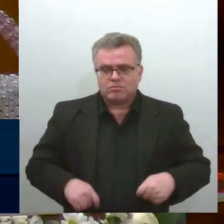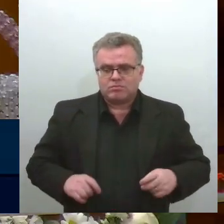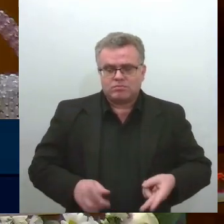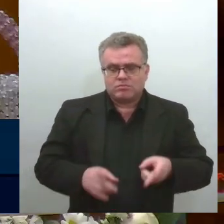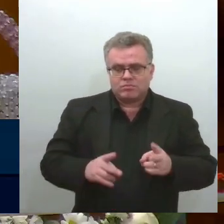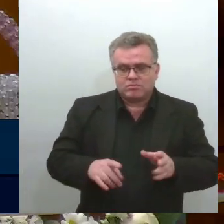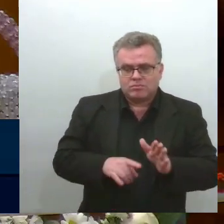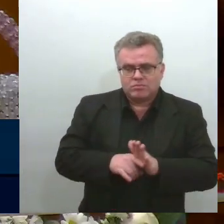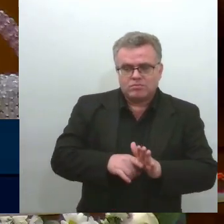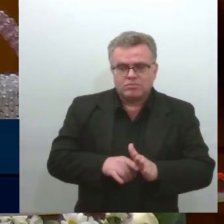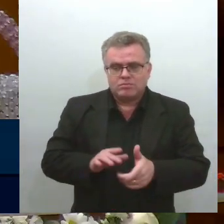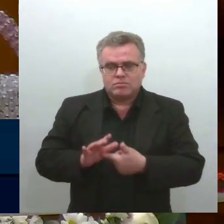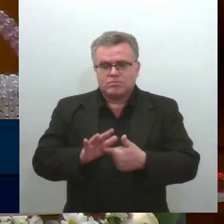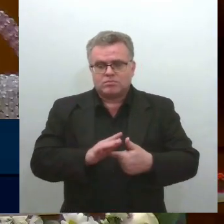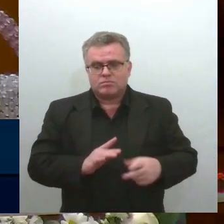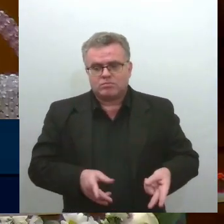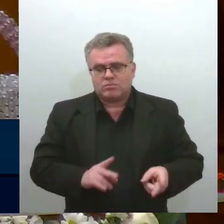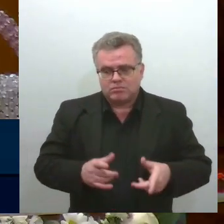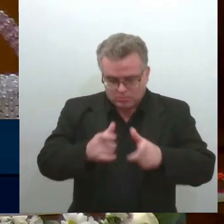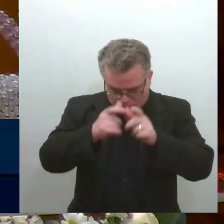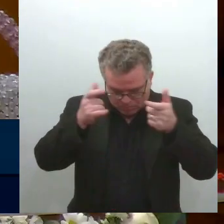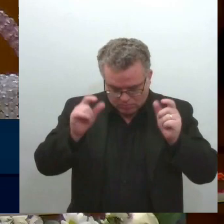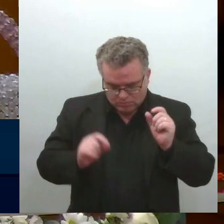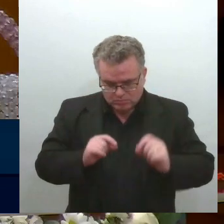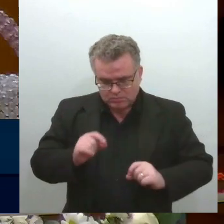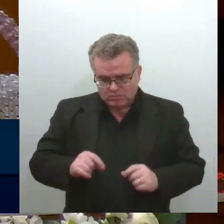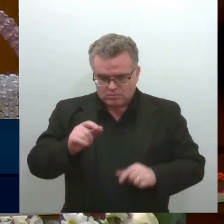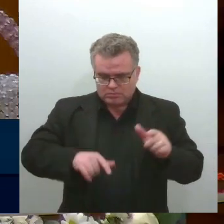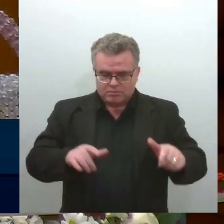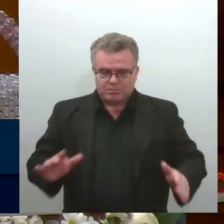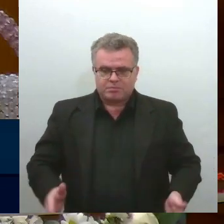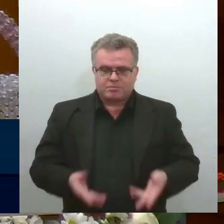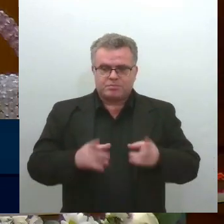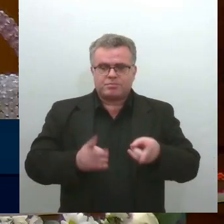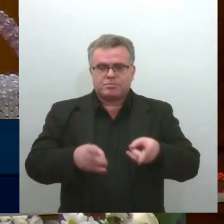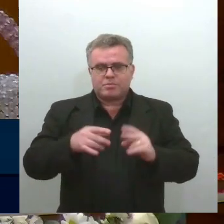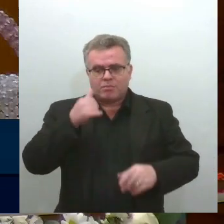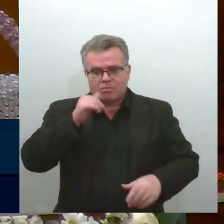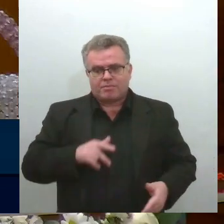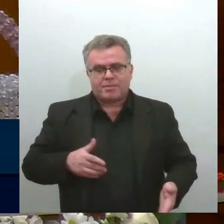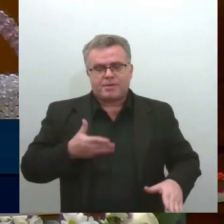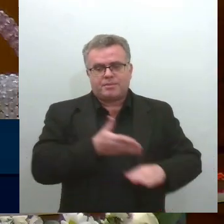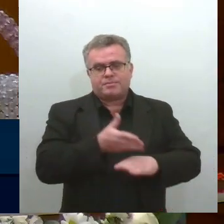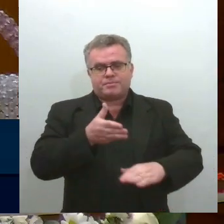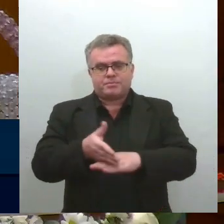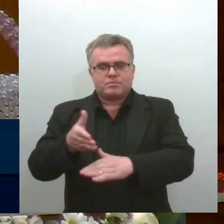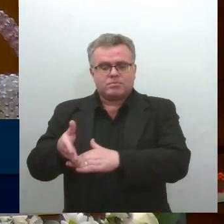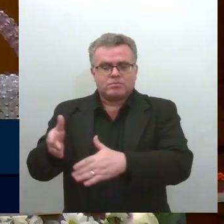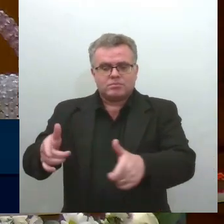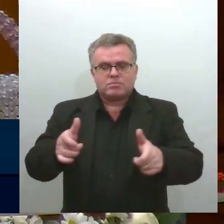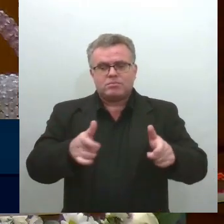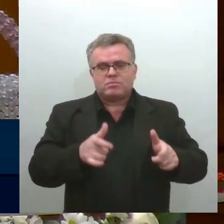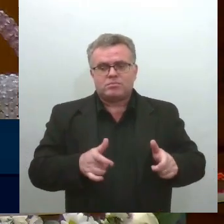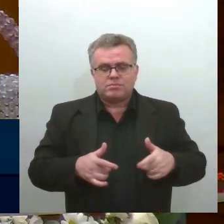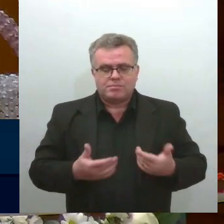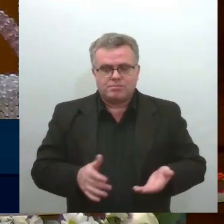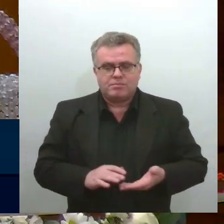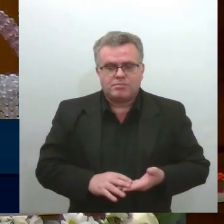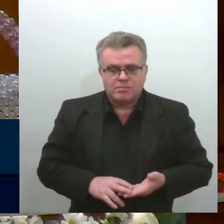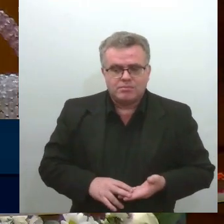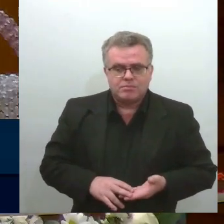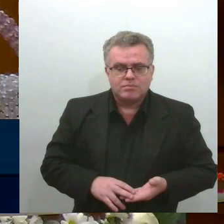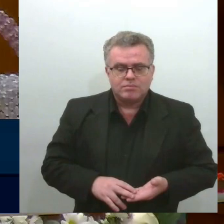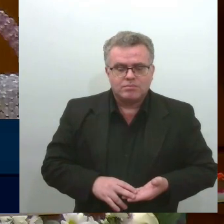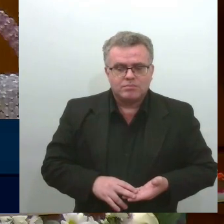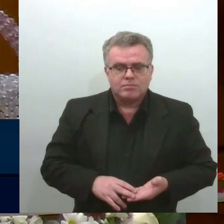intelectuais, incentivar mulheres a ocuparem espaços de poder. Seriam inúmeras histórias e, certamente, se fazermos